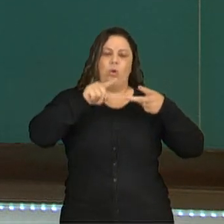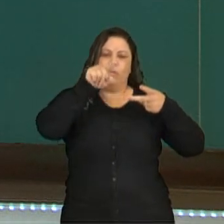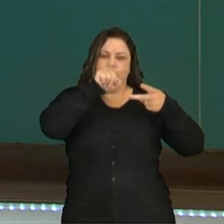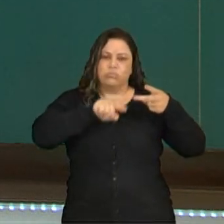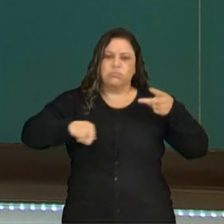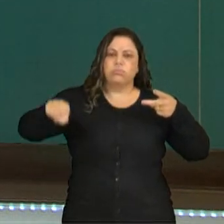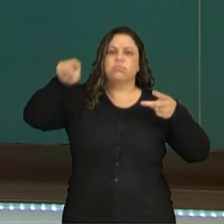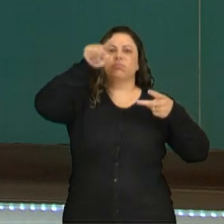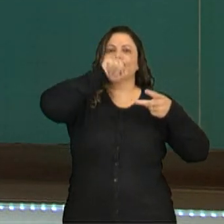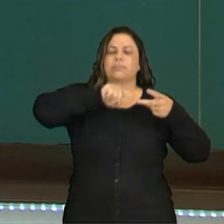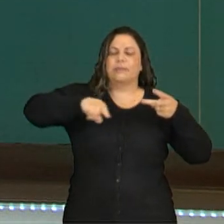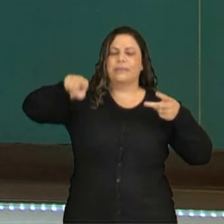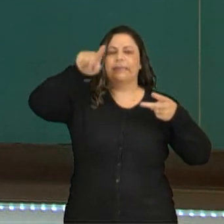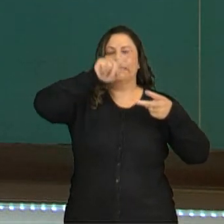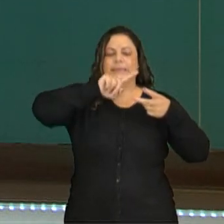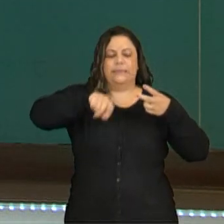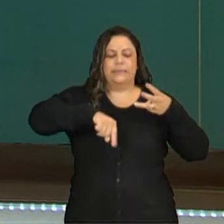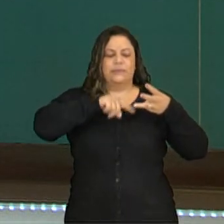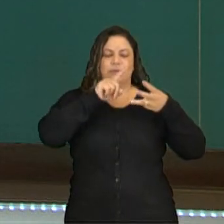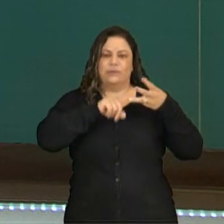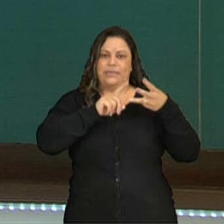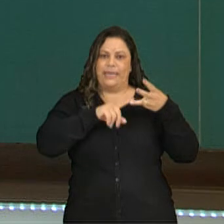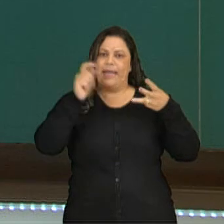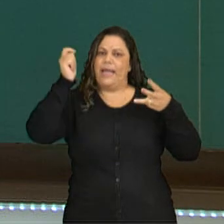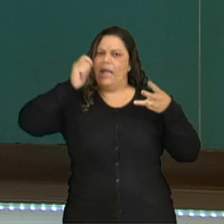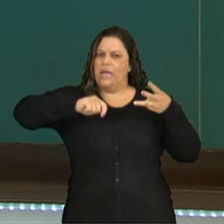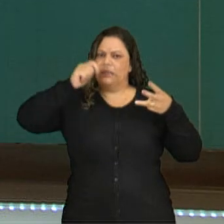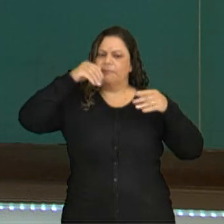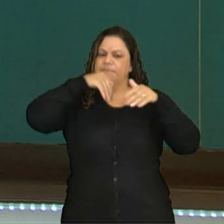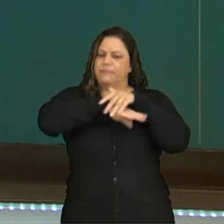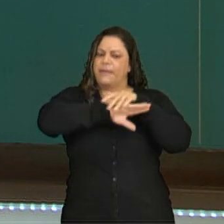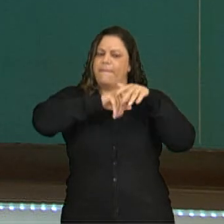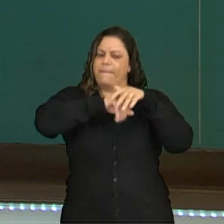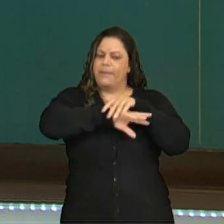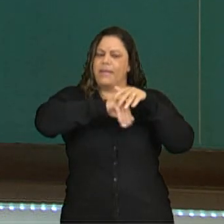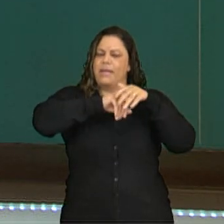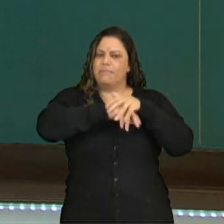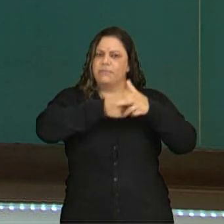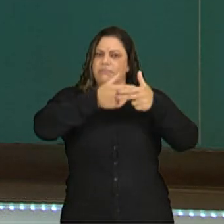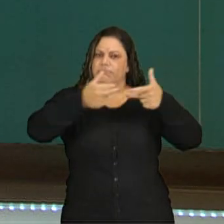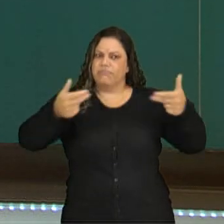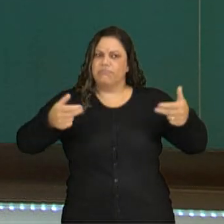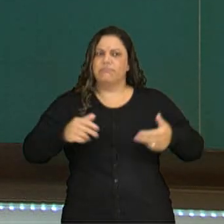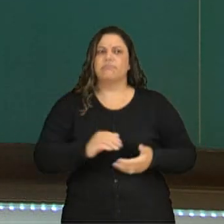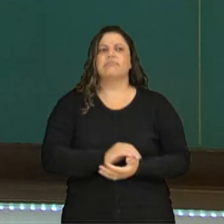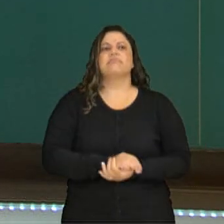para funcionar e tem também uma capacidade de armazenamento, tá?